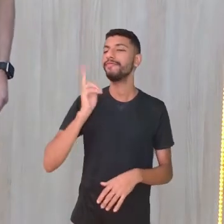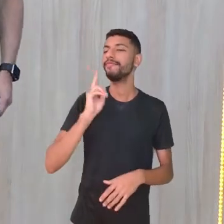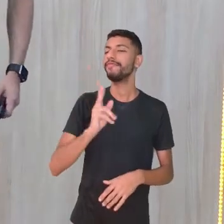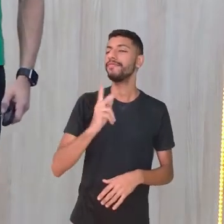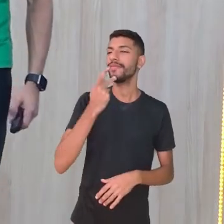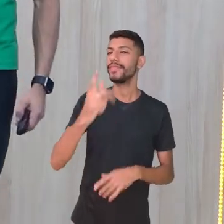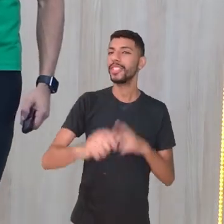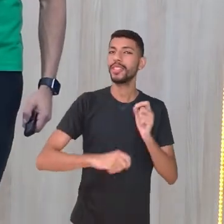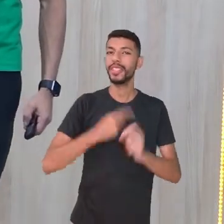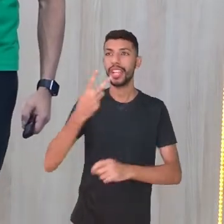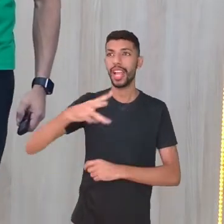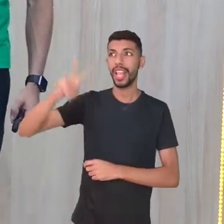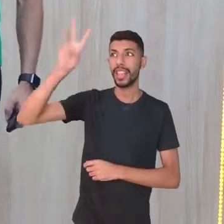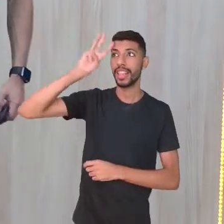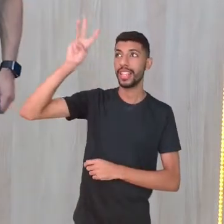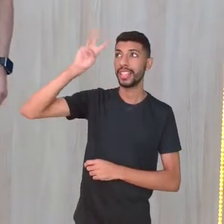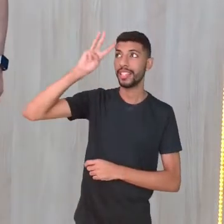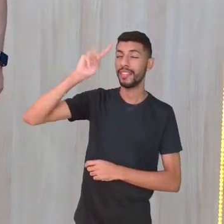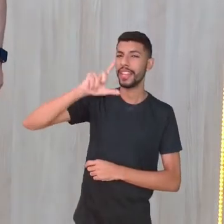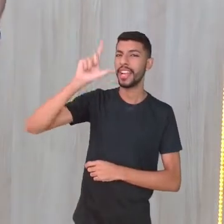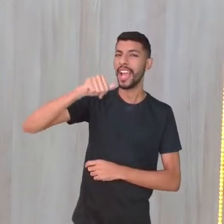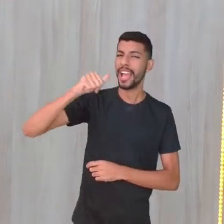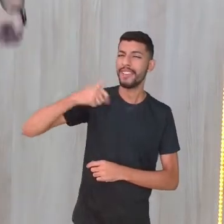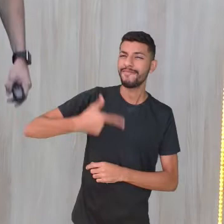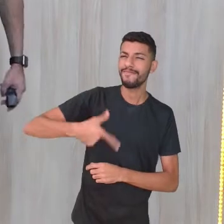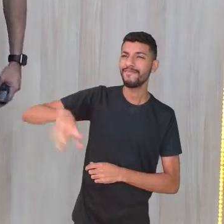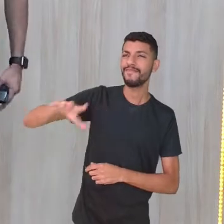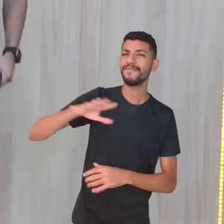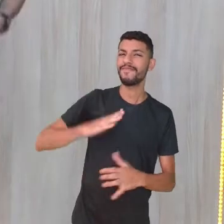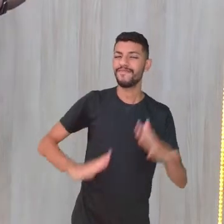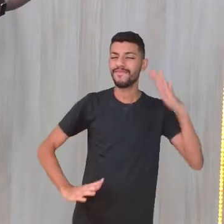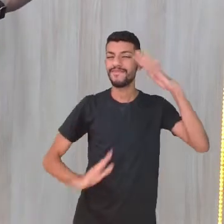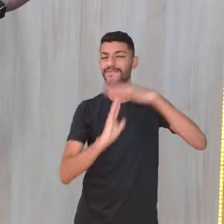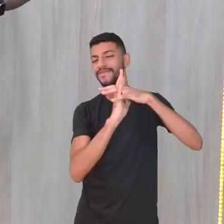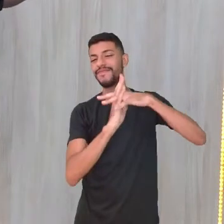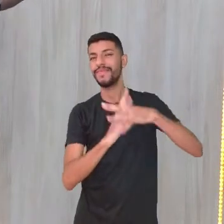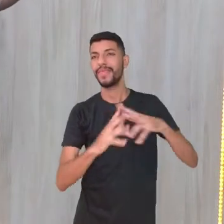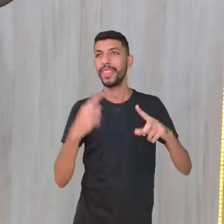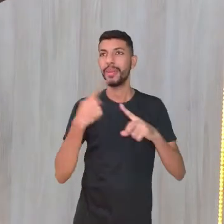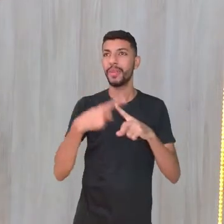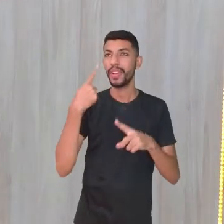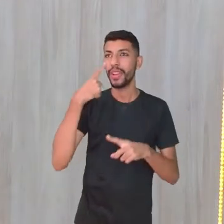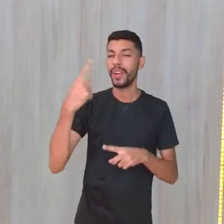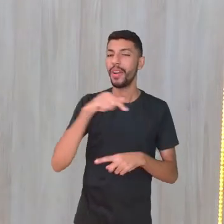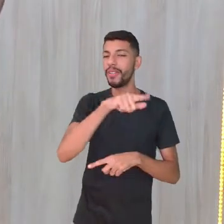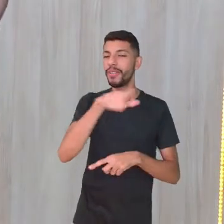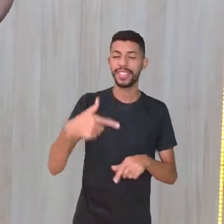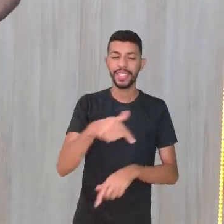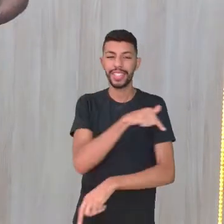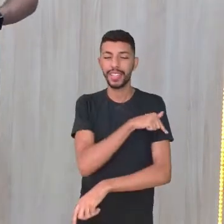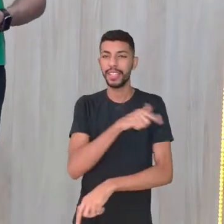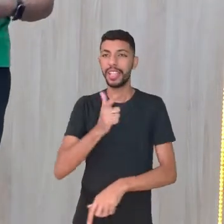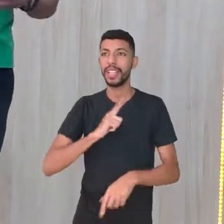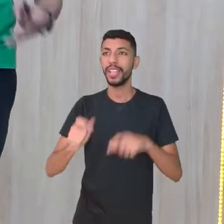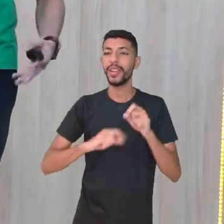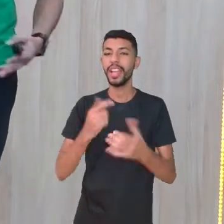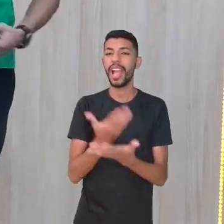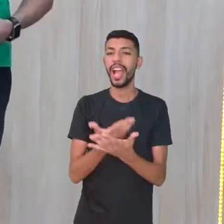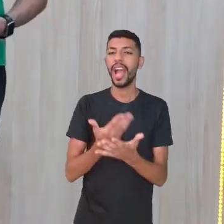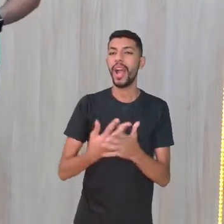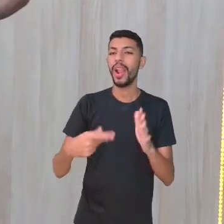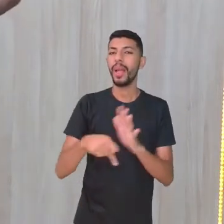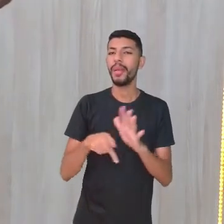que a terça-feira é top aí, pessoal do sétimo ano. Primeiro tem a aula aí de linguagens, né? A aula de